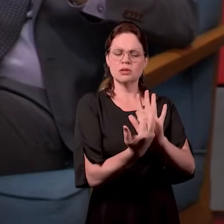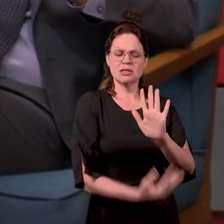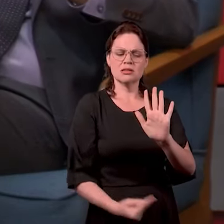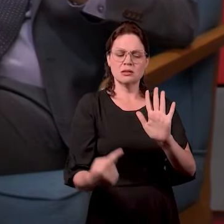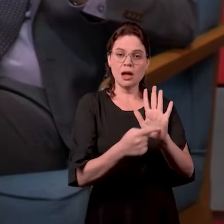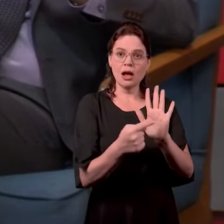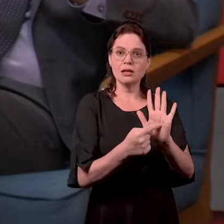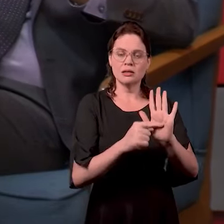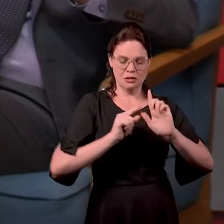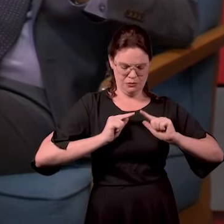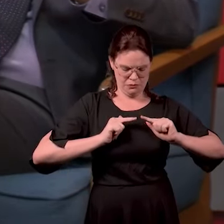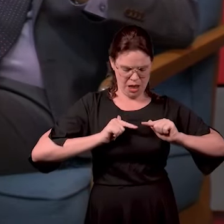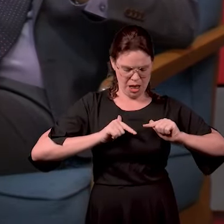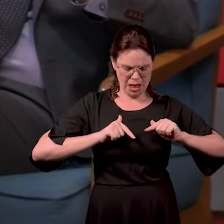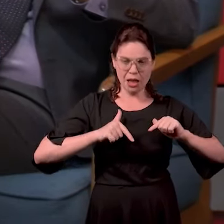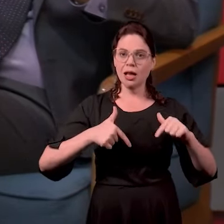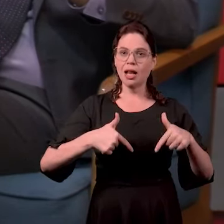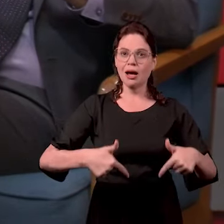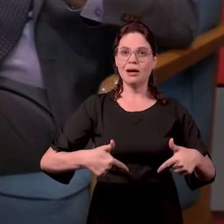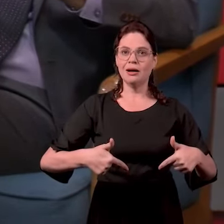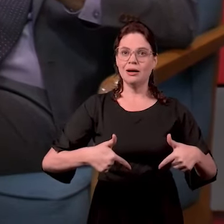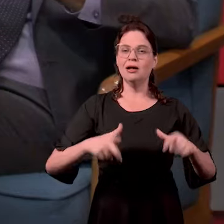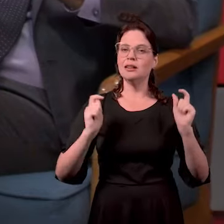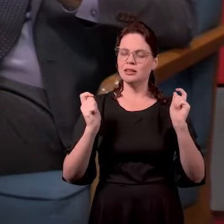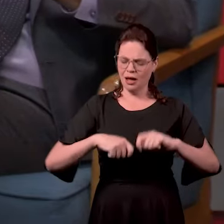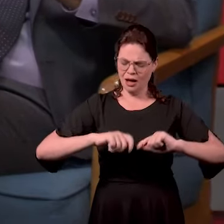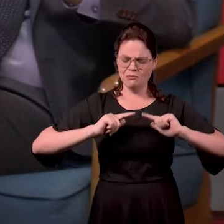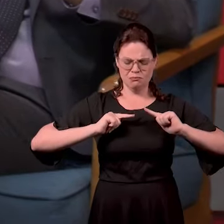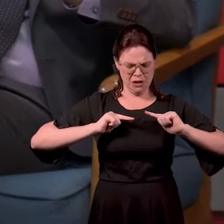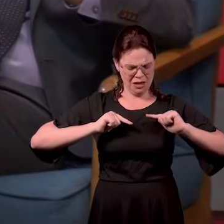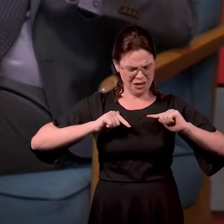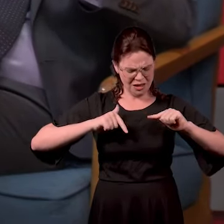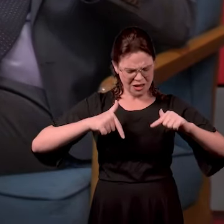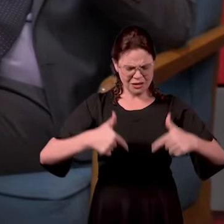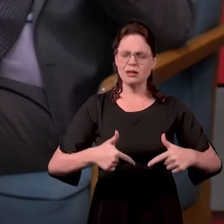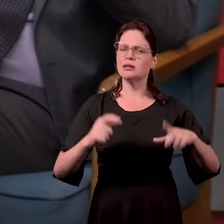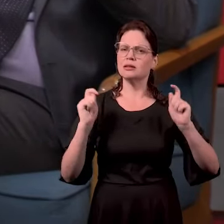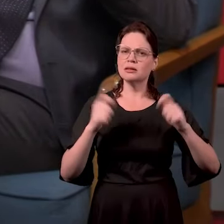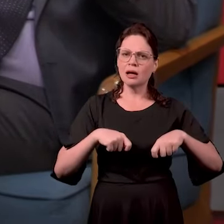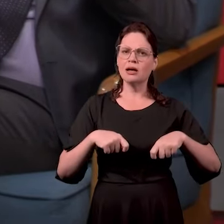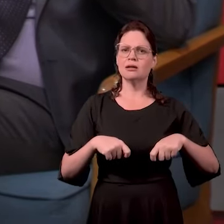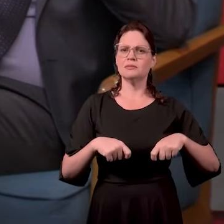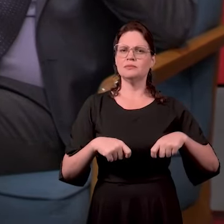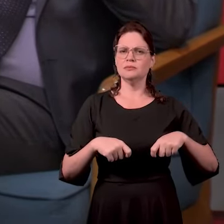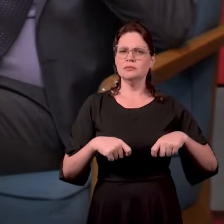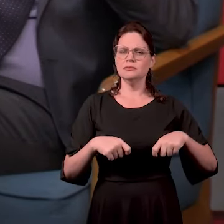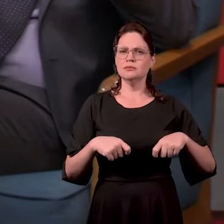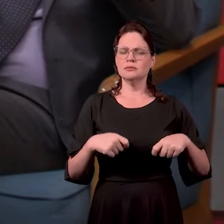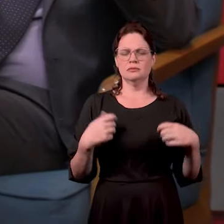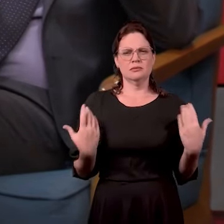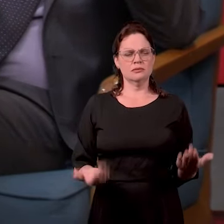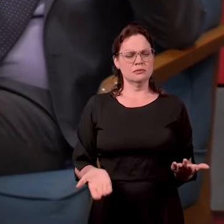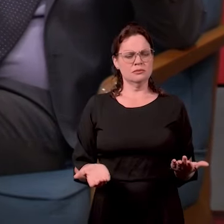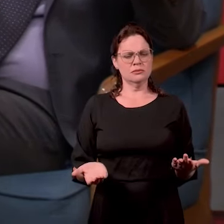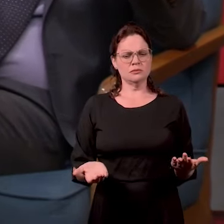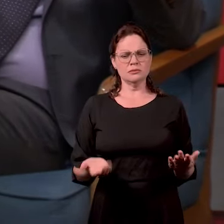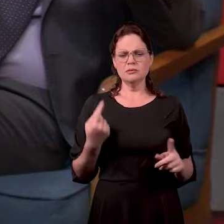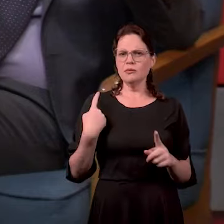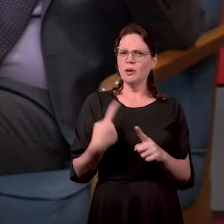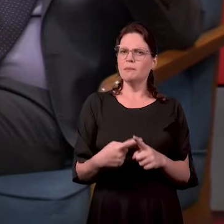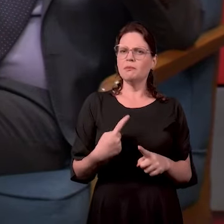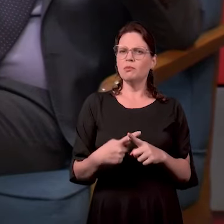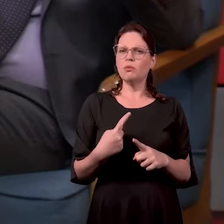sangue opera. O sangue, ele está operando. Mas então, por